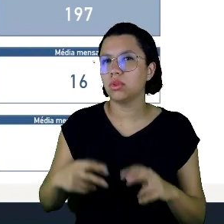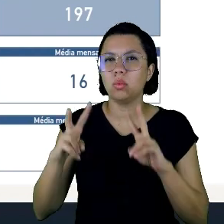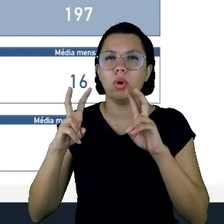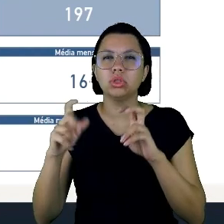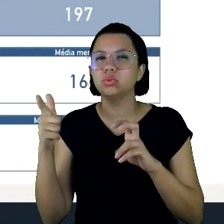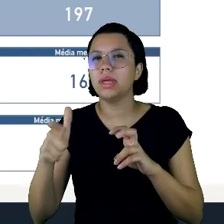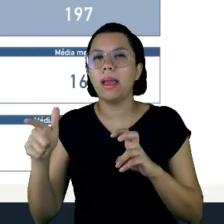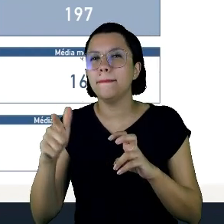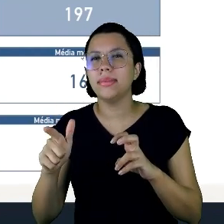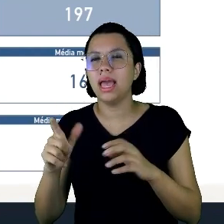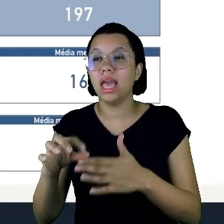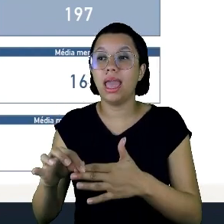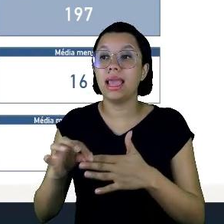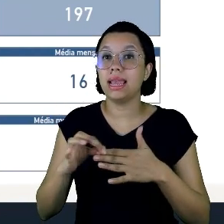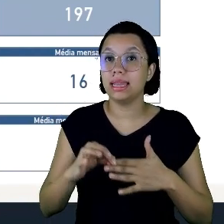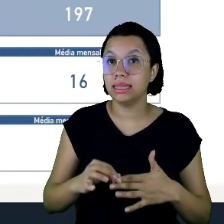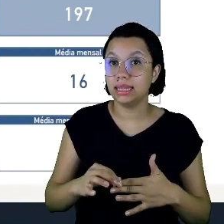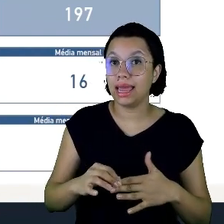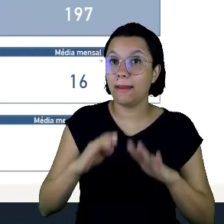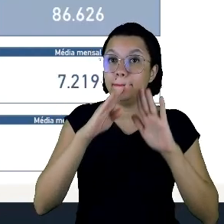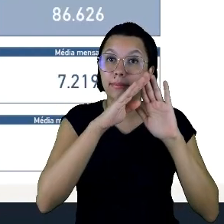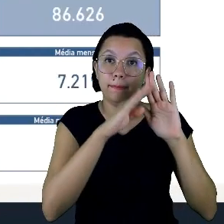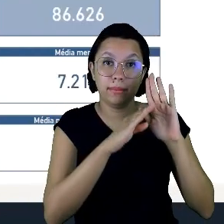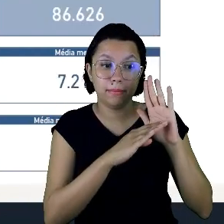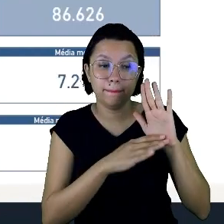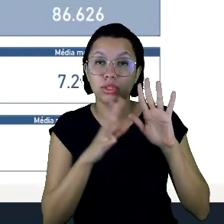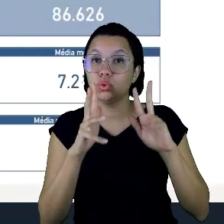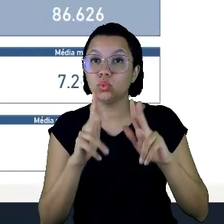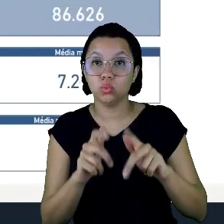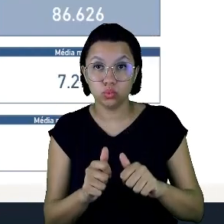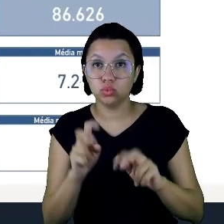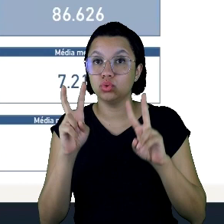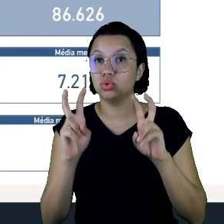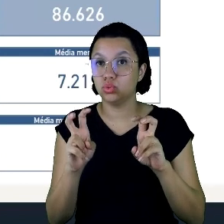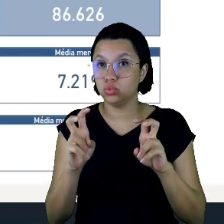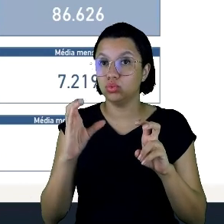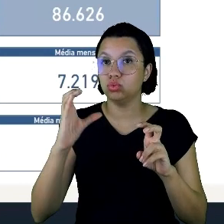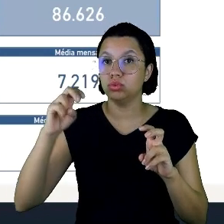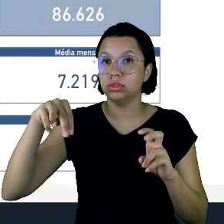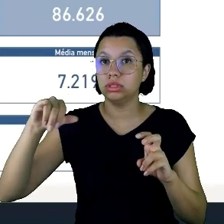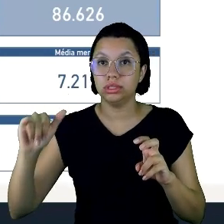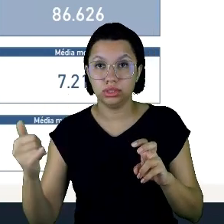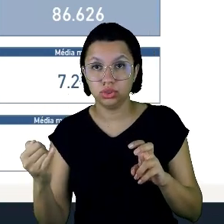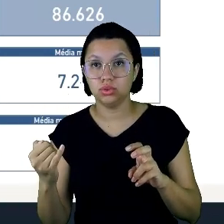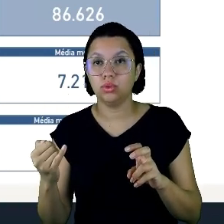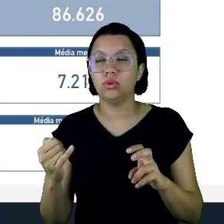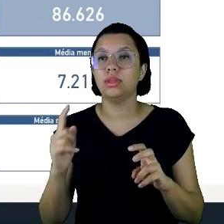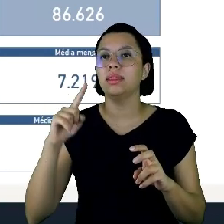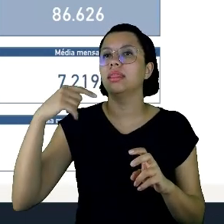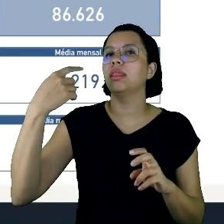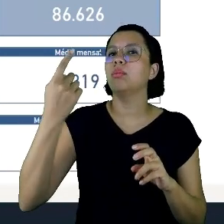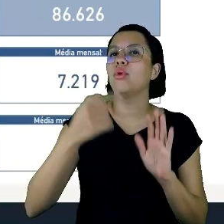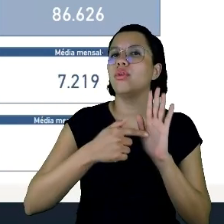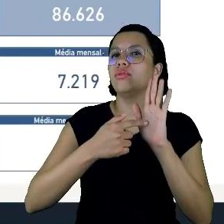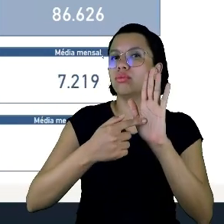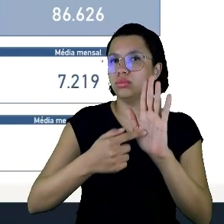pública. Então, aí o assunto se repete. Ele traz exatamente a tabela de assuntos lá